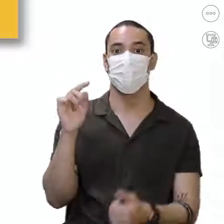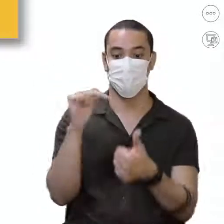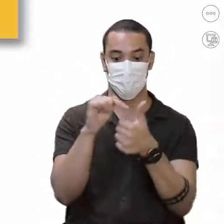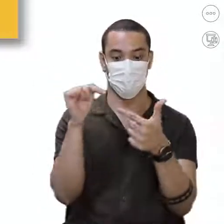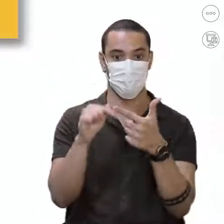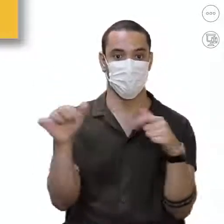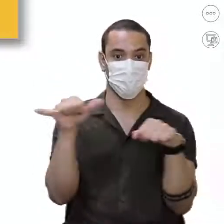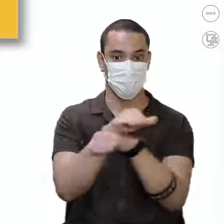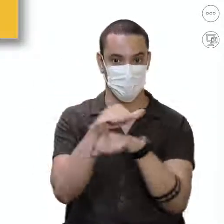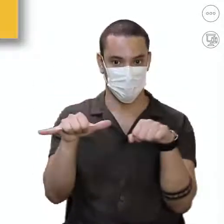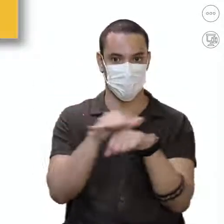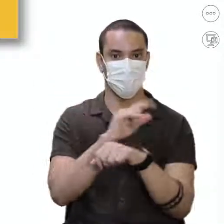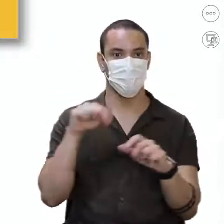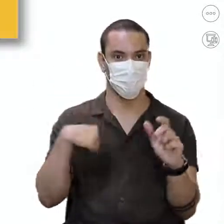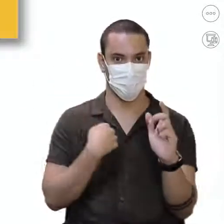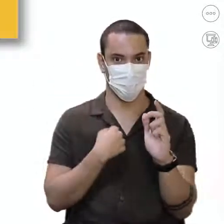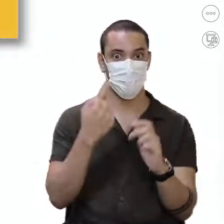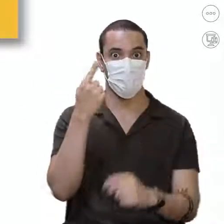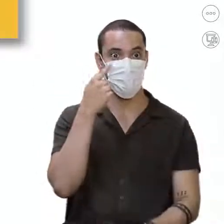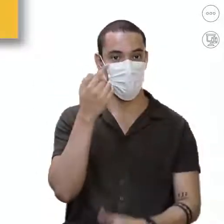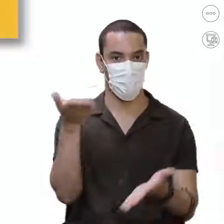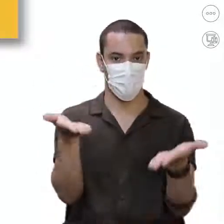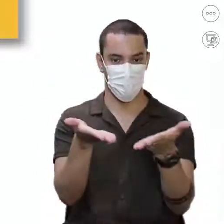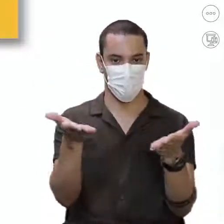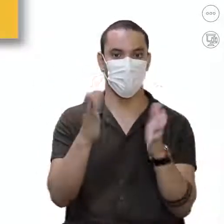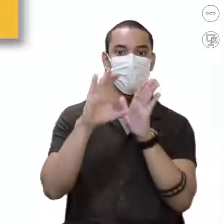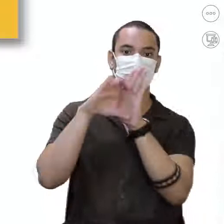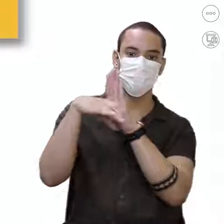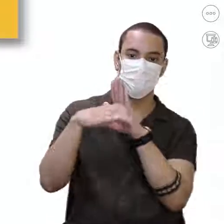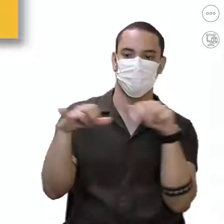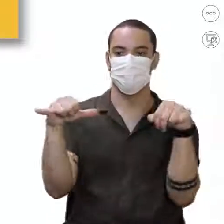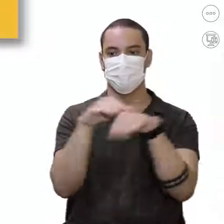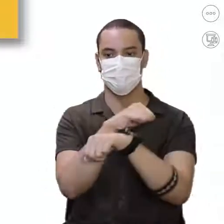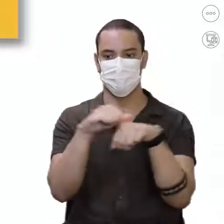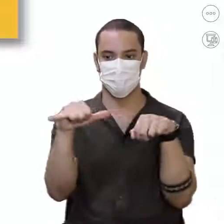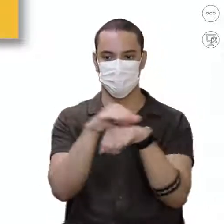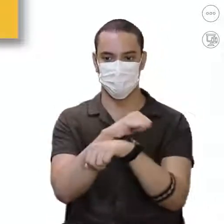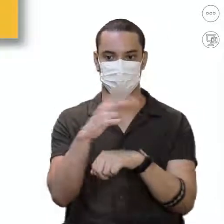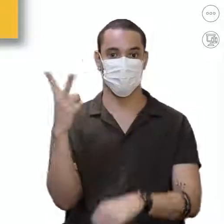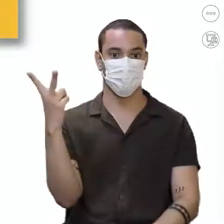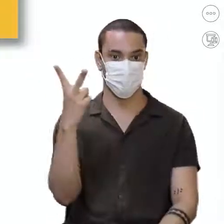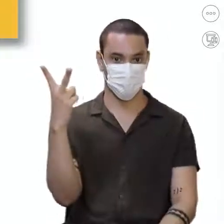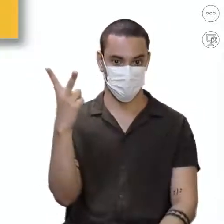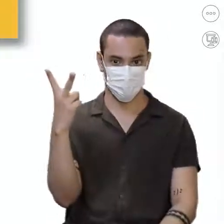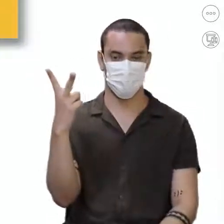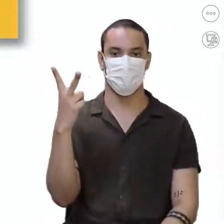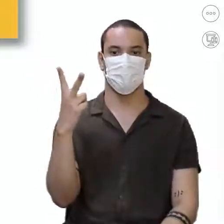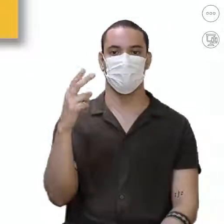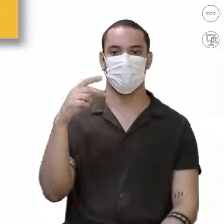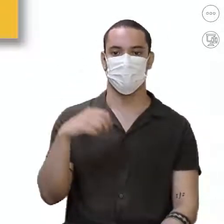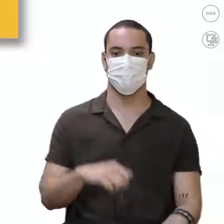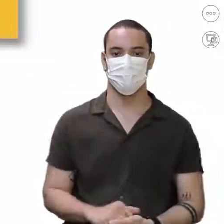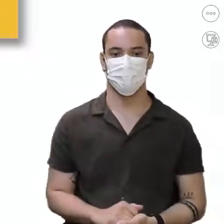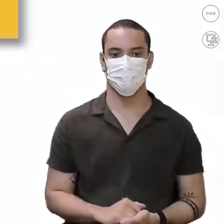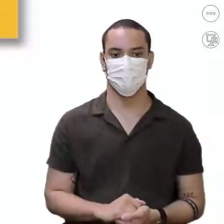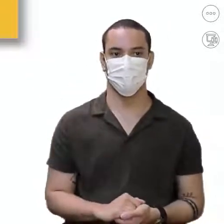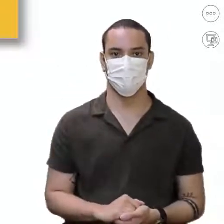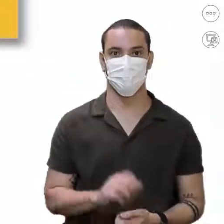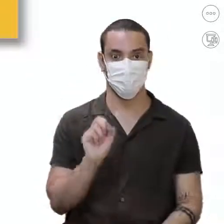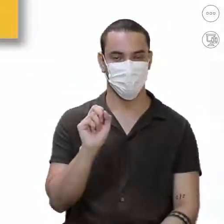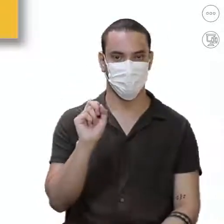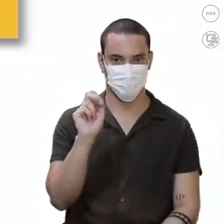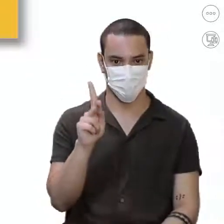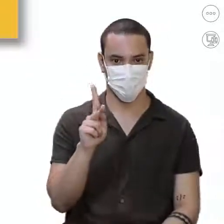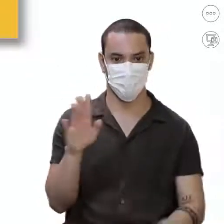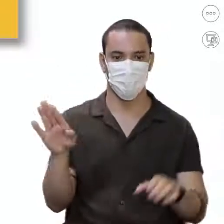duas estratégias que veremos hoje. Vamos ver o conceito e técnicas do skimming, conceito e técnicas de scanner,